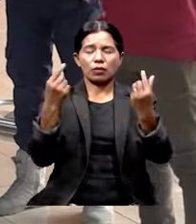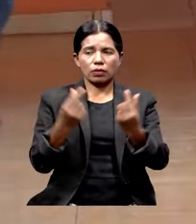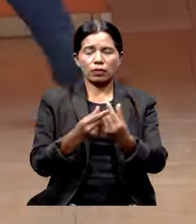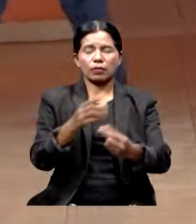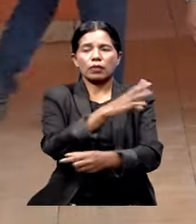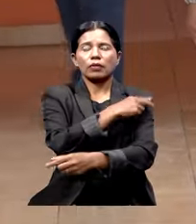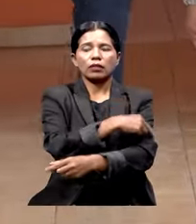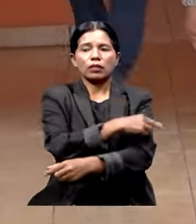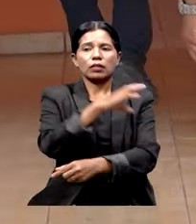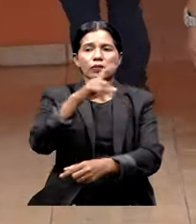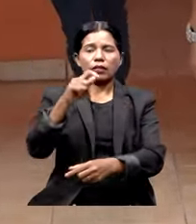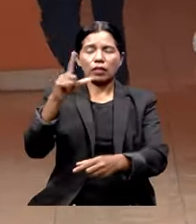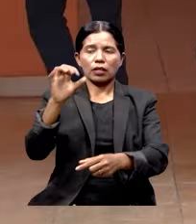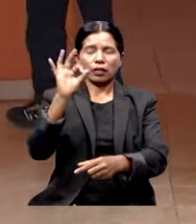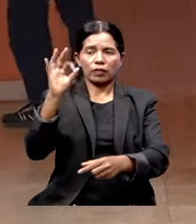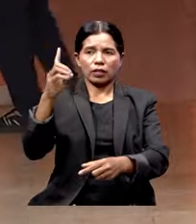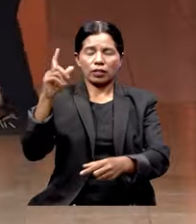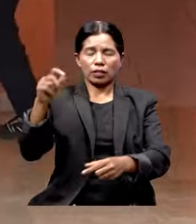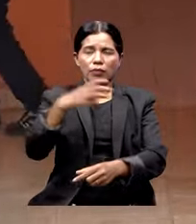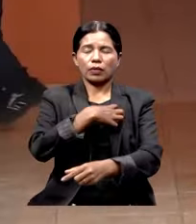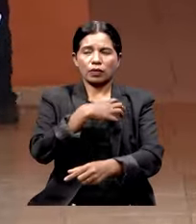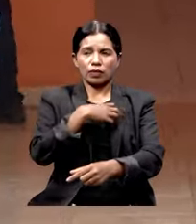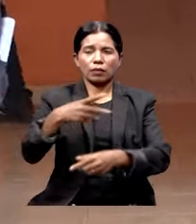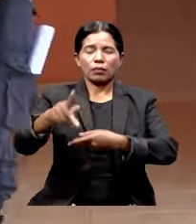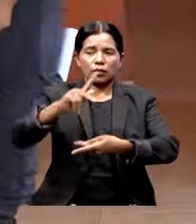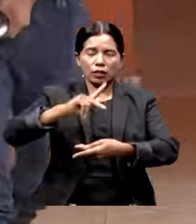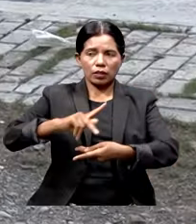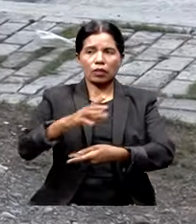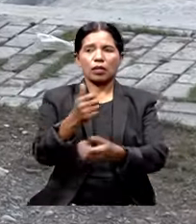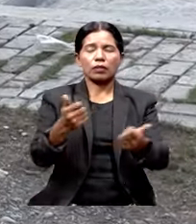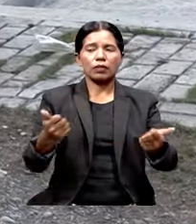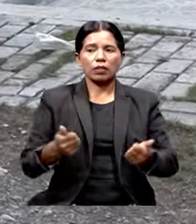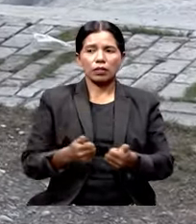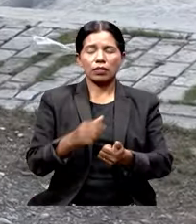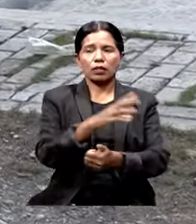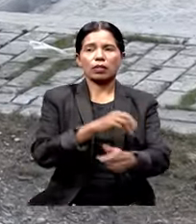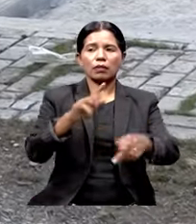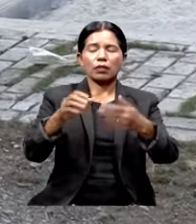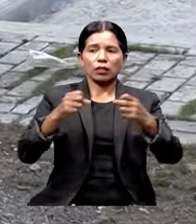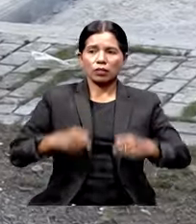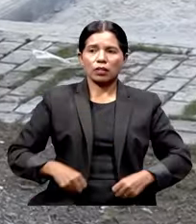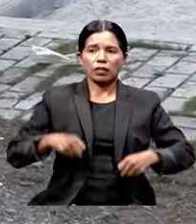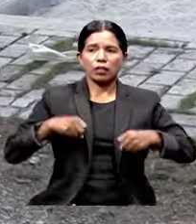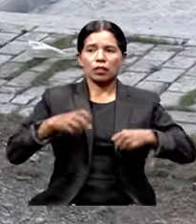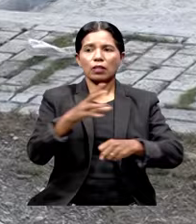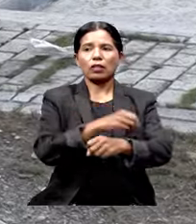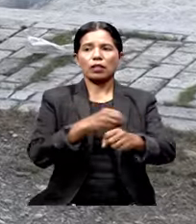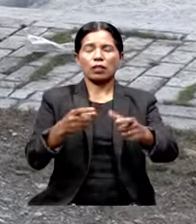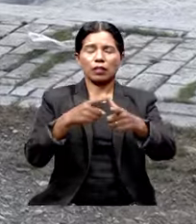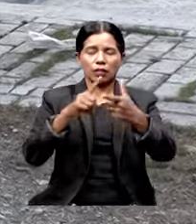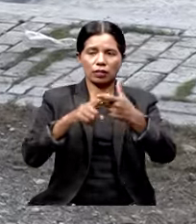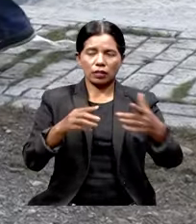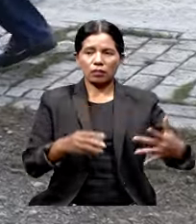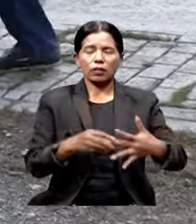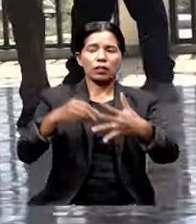bombeiros Cruz Vermelha FFDTL PNTL Proteção Civil autoridade local no pessoal saúde Sira e a região administrativa